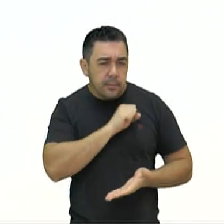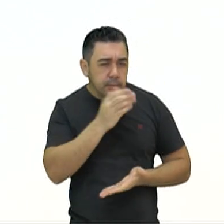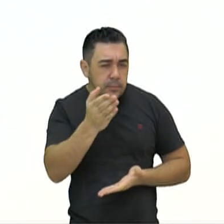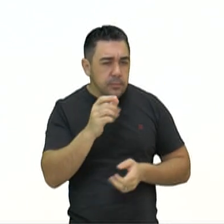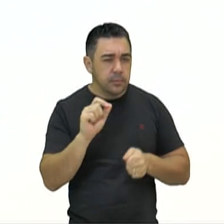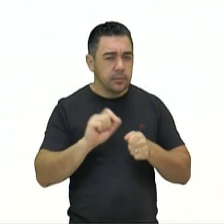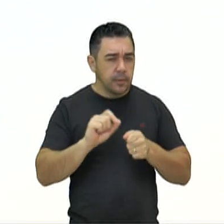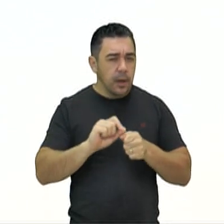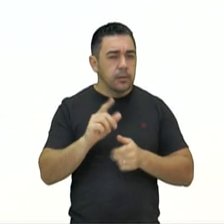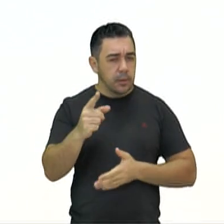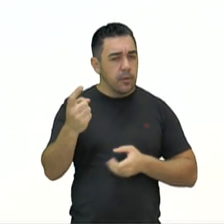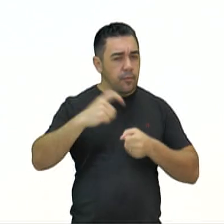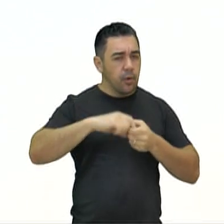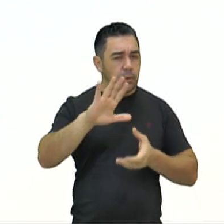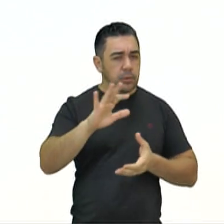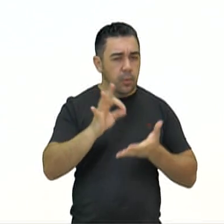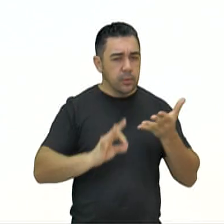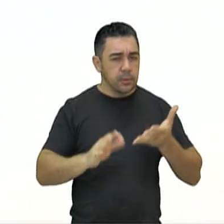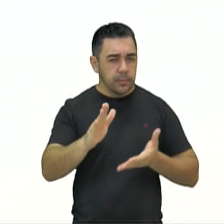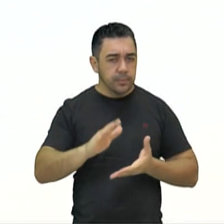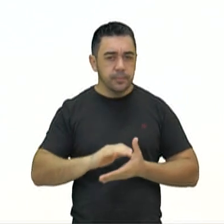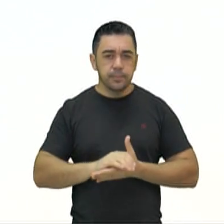rapidinho e daqui a pouquinho a gente verifica.